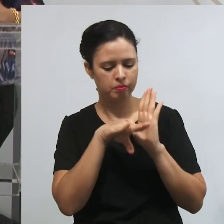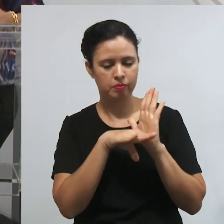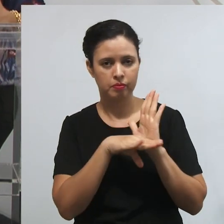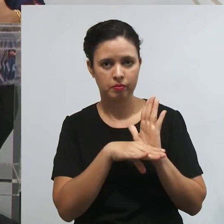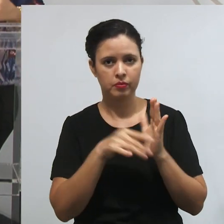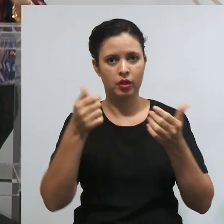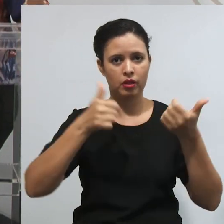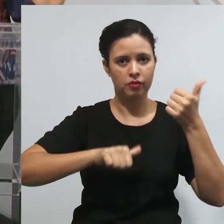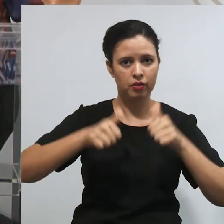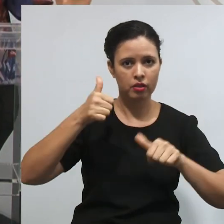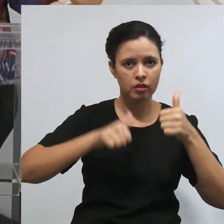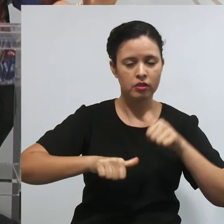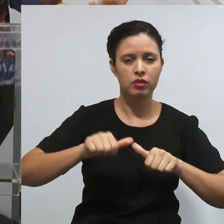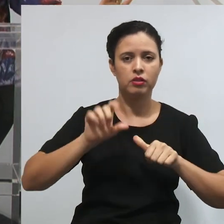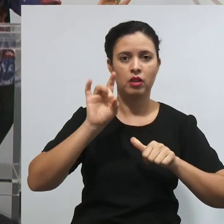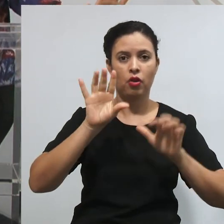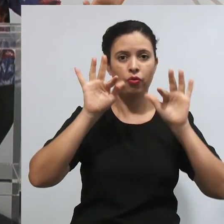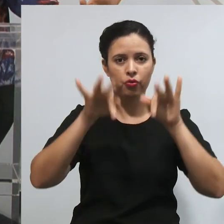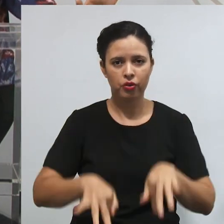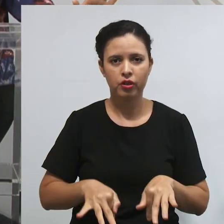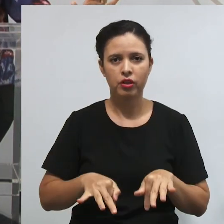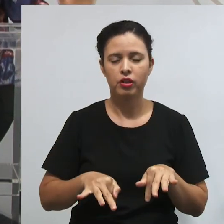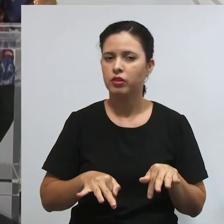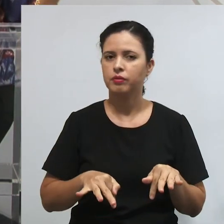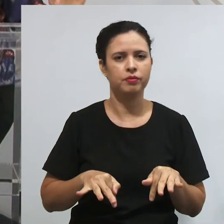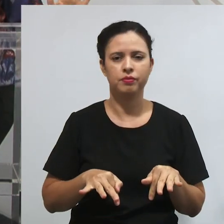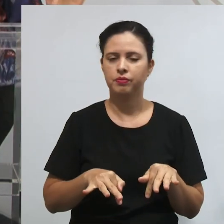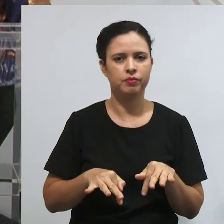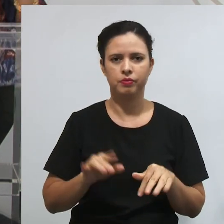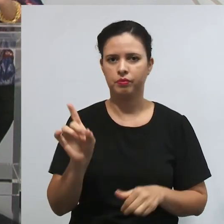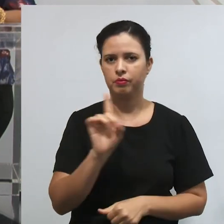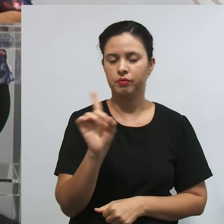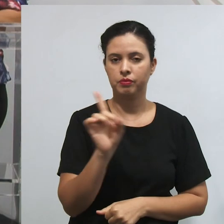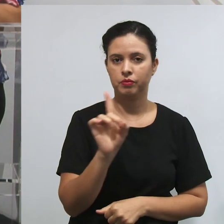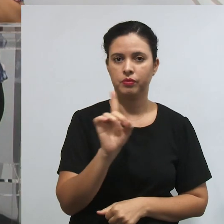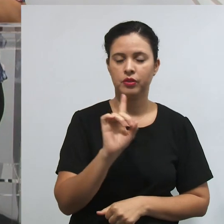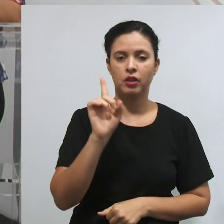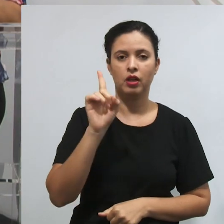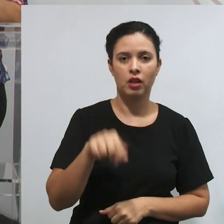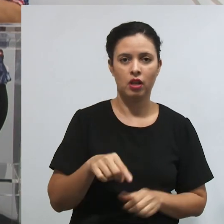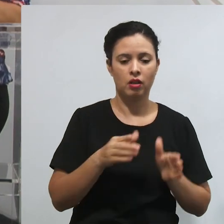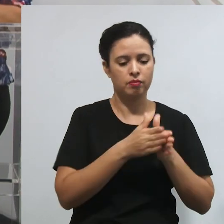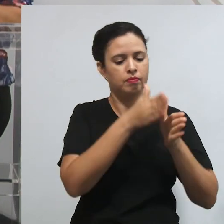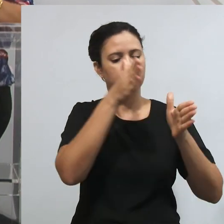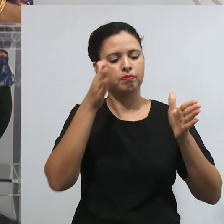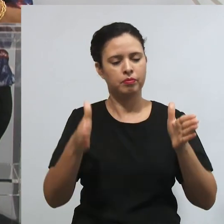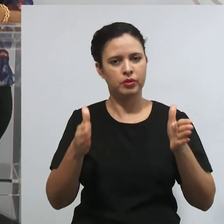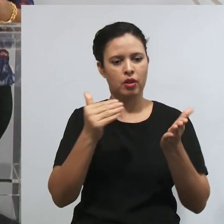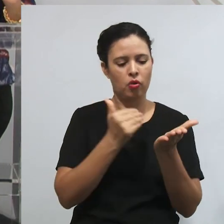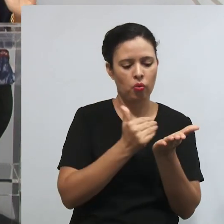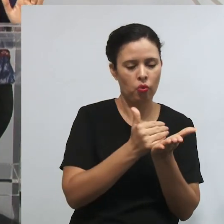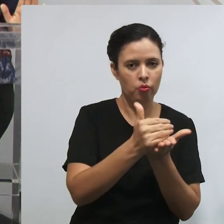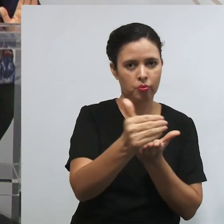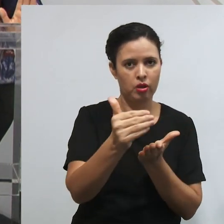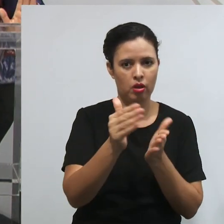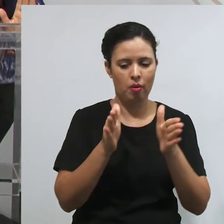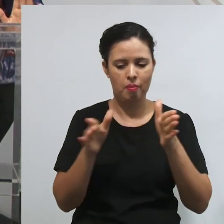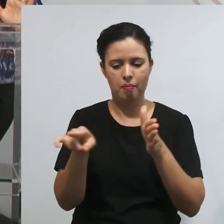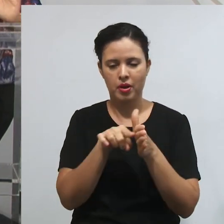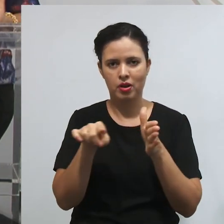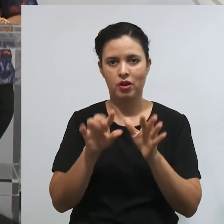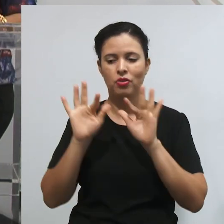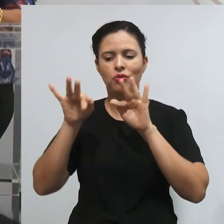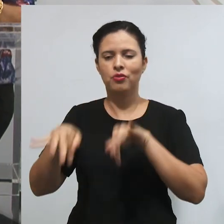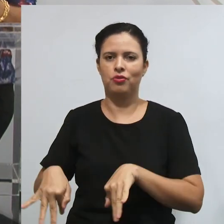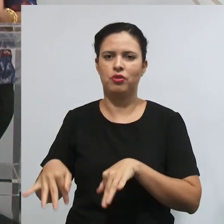a avaliação, ela não é o fim. Ela não é o fim, ela está no começo, no meio e no fim. Então,